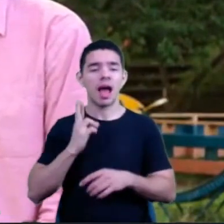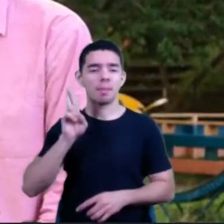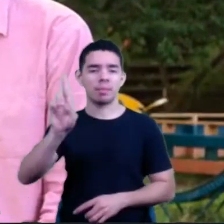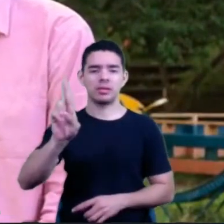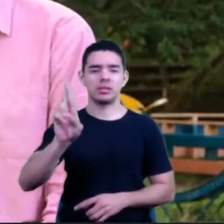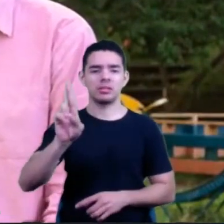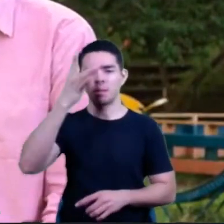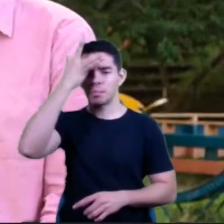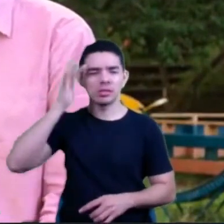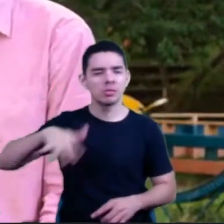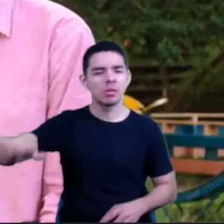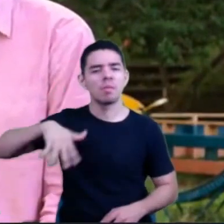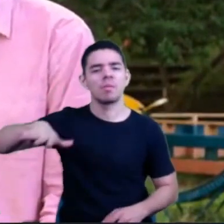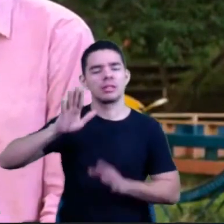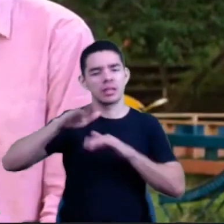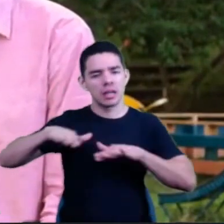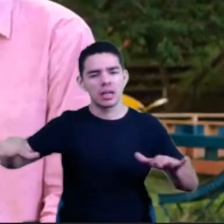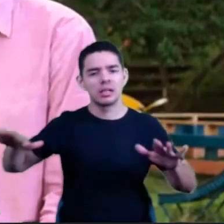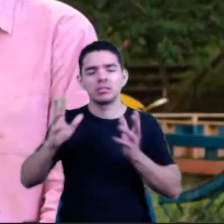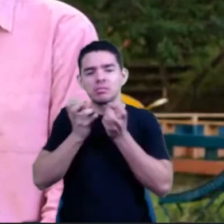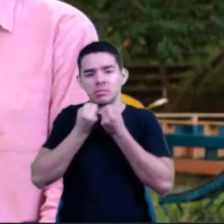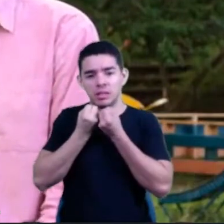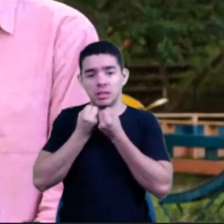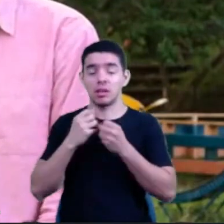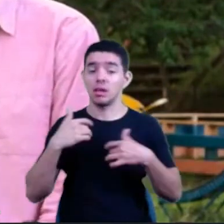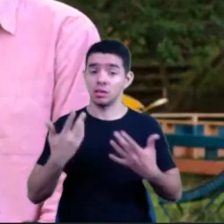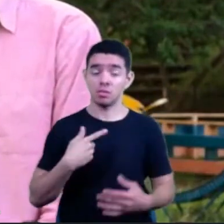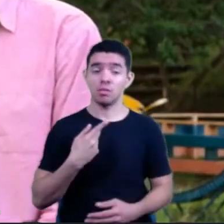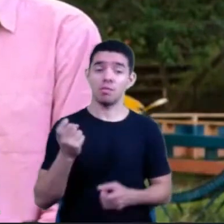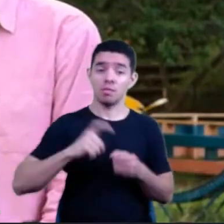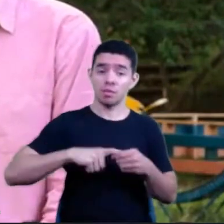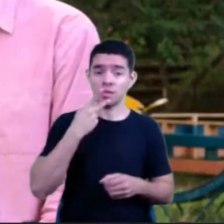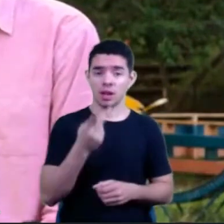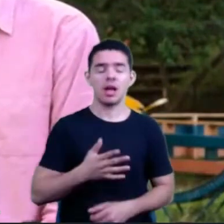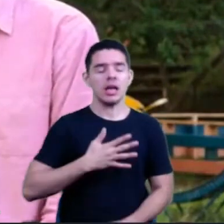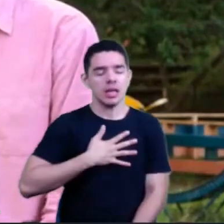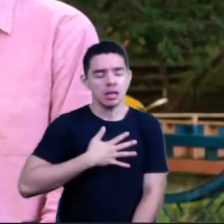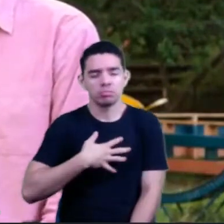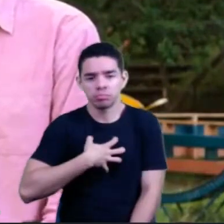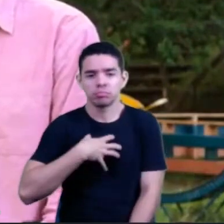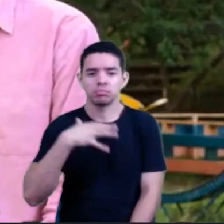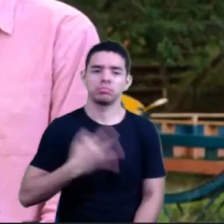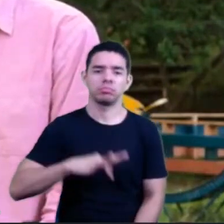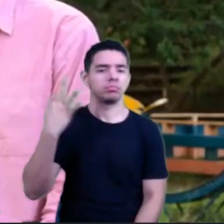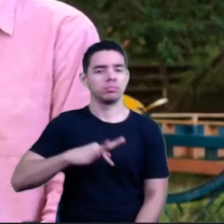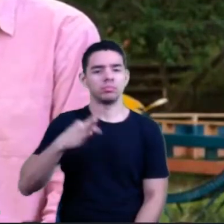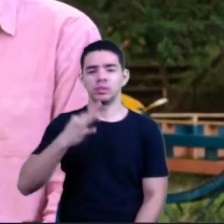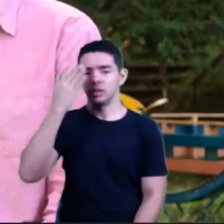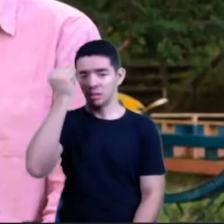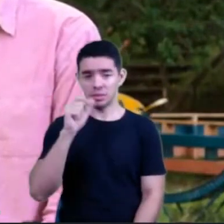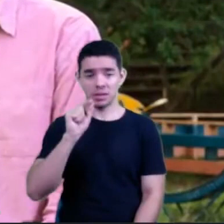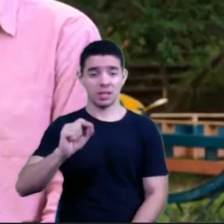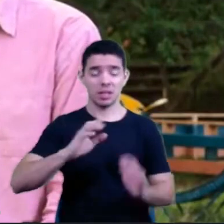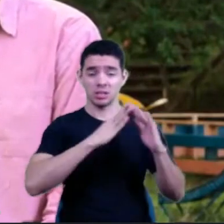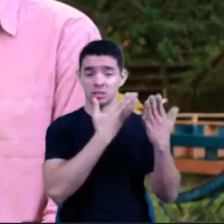em silêncio, daquelas crianças que estão em silêncio. E eu torno a dizer, me dói saber que nas escolas,